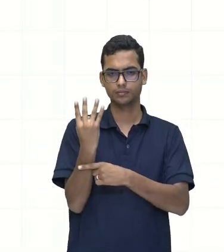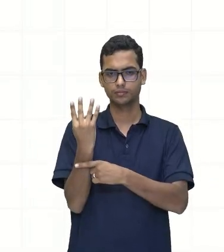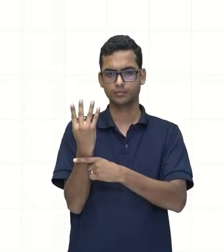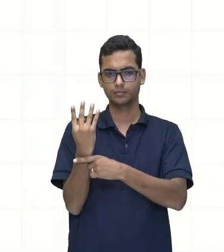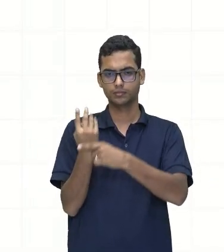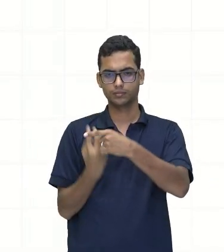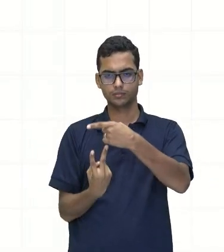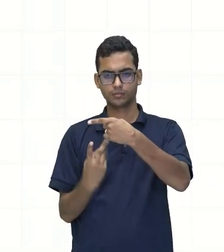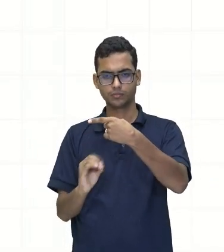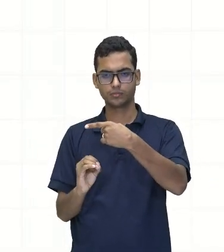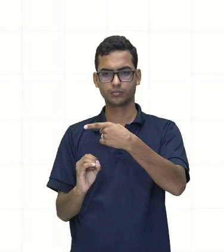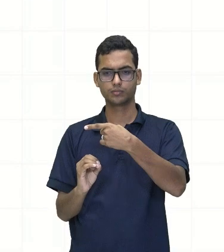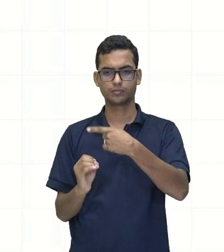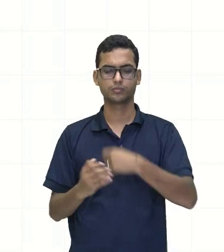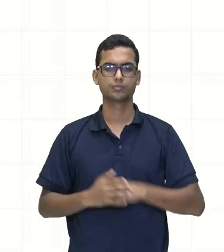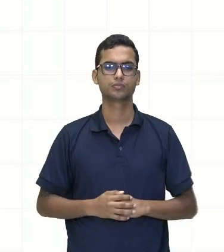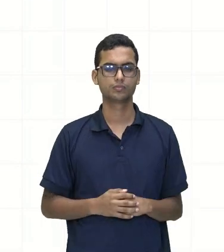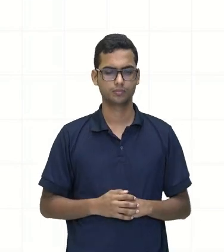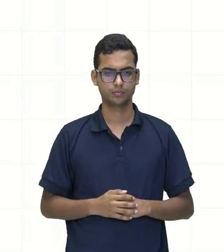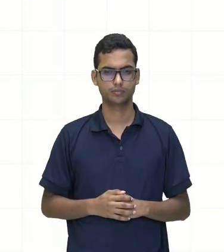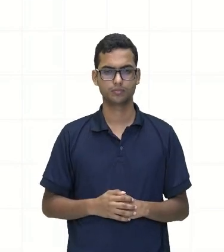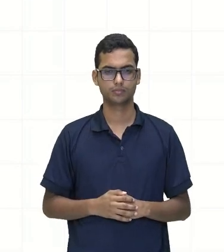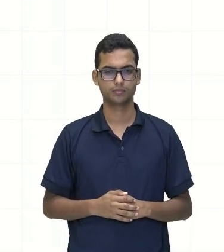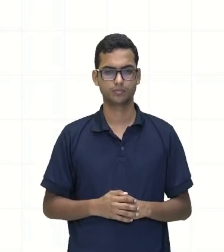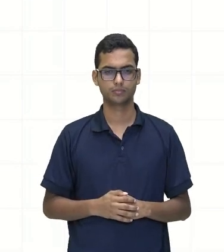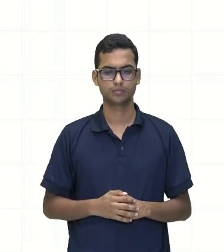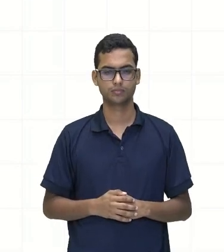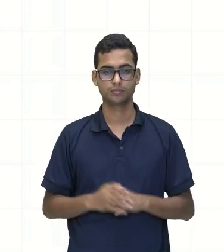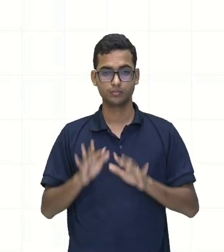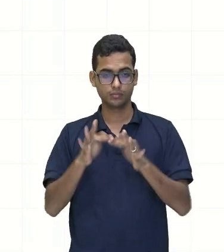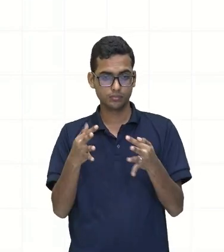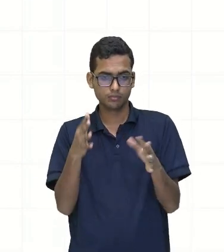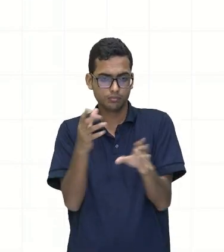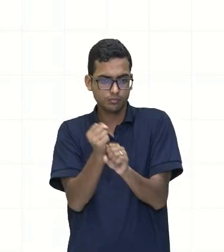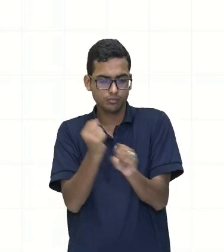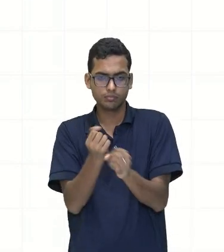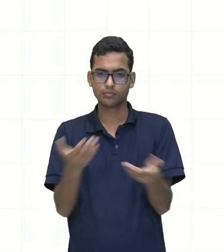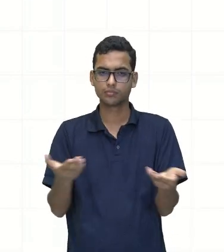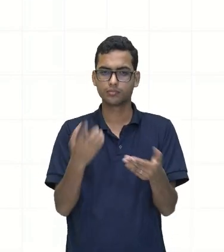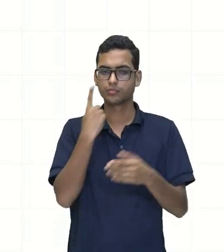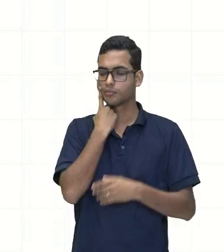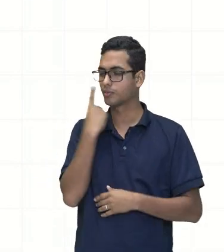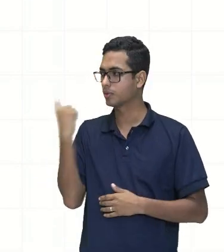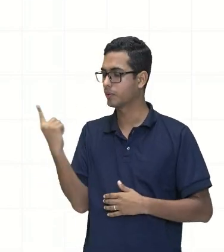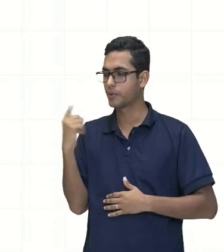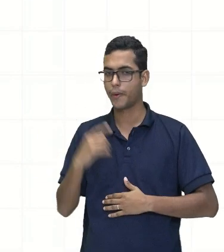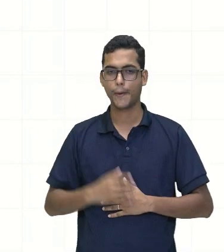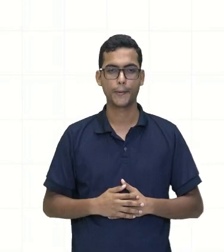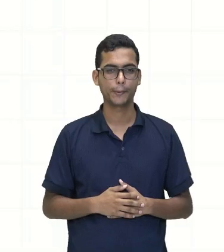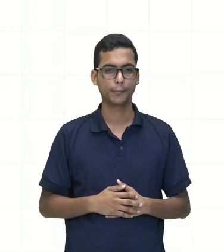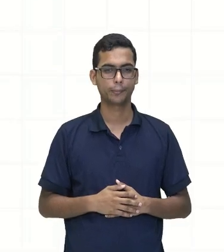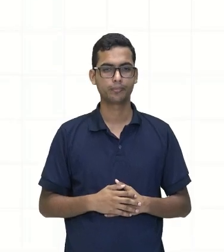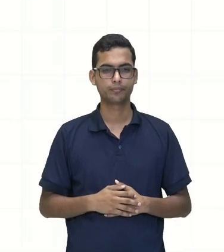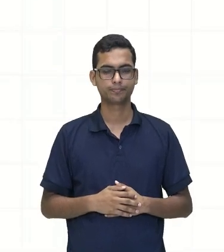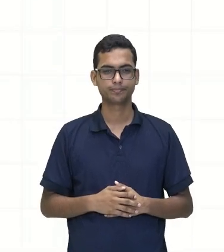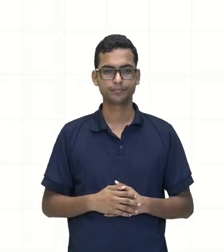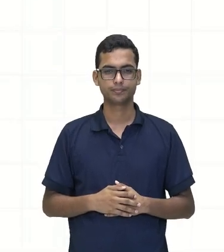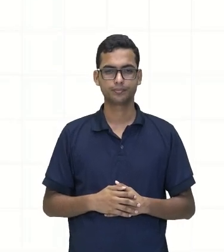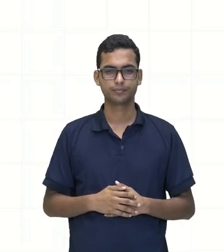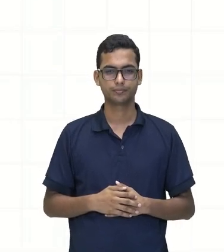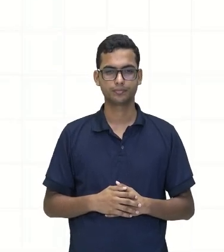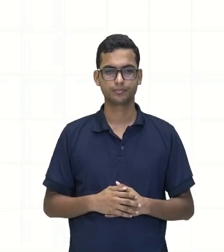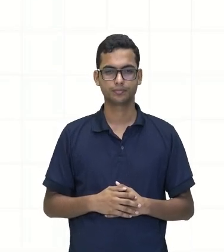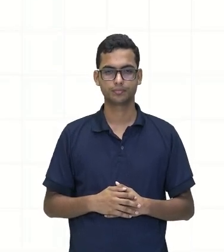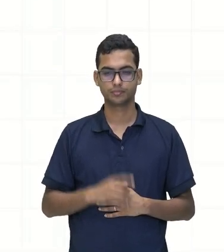das 20 bolas. Simplificando, 1